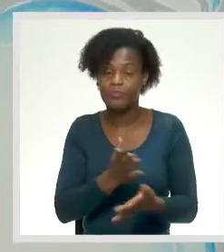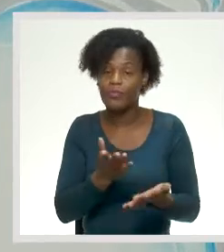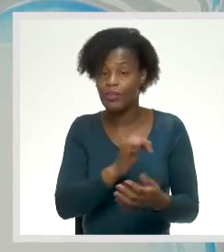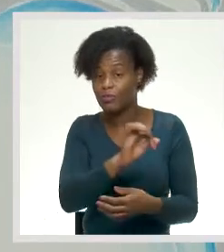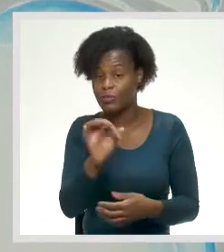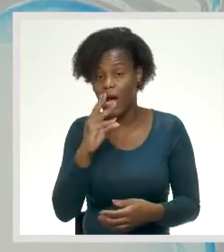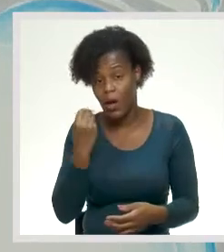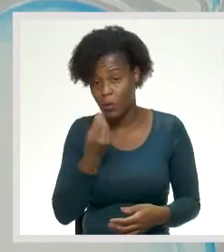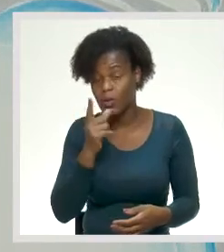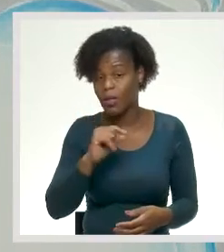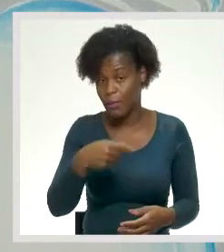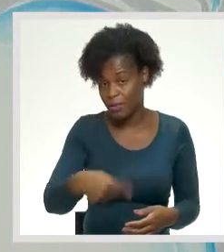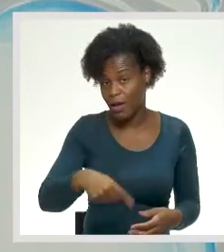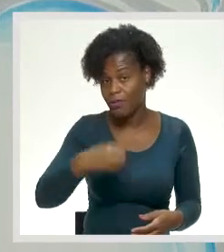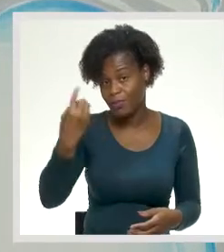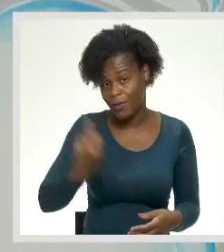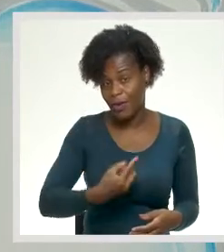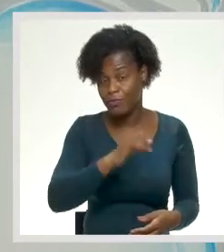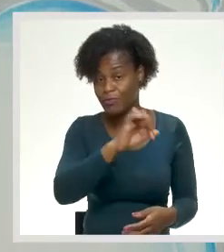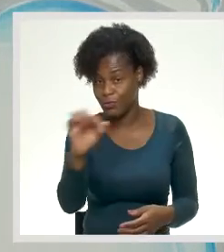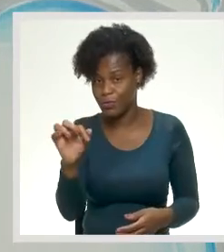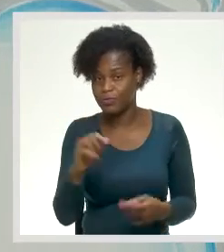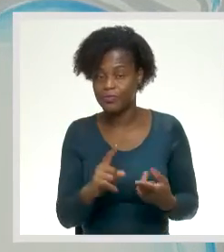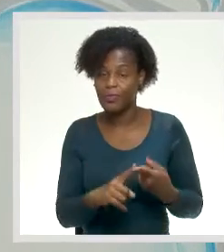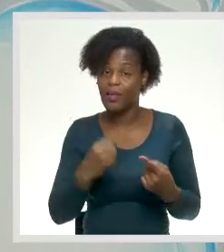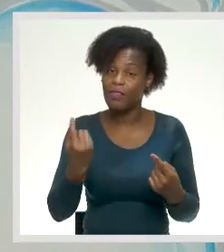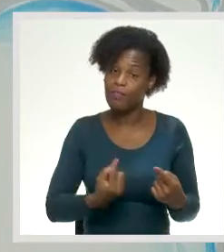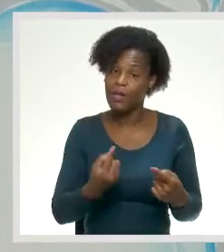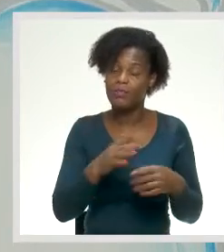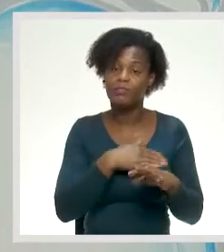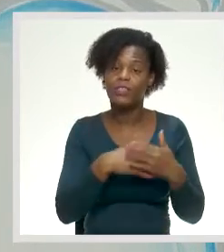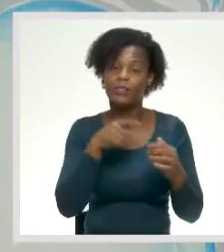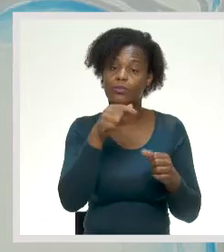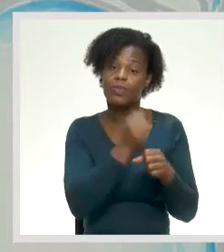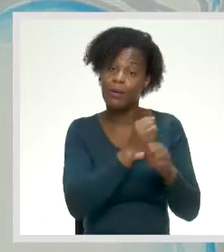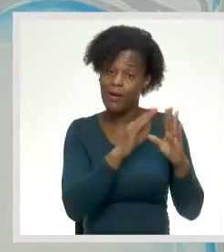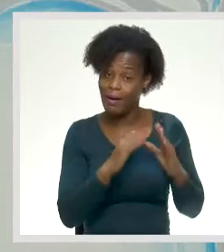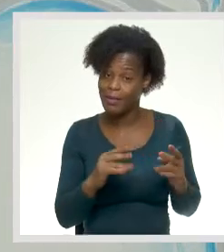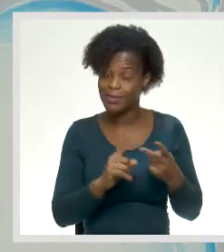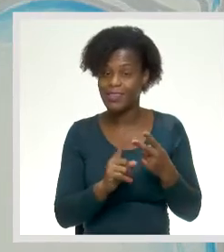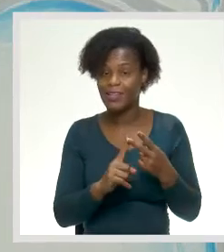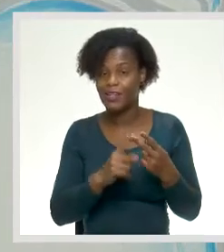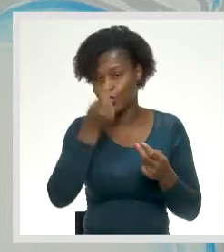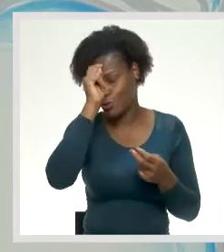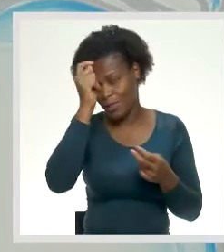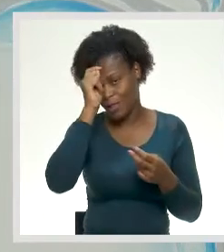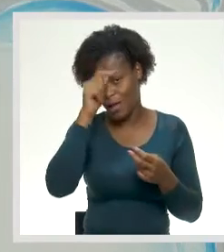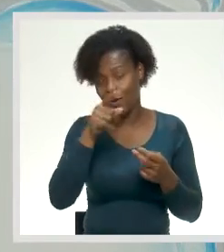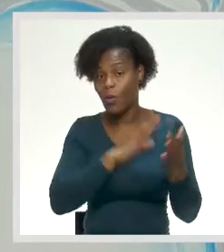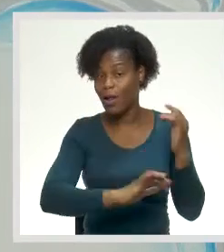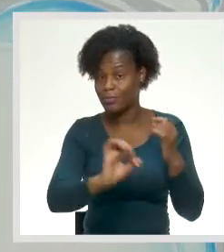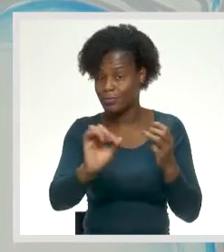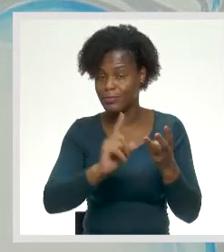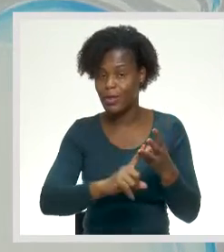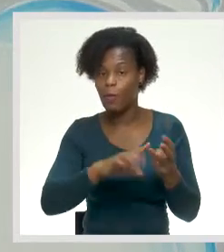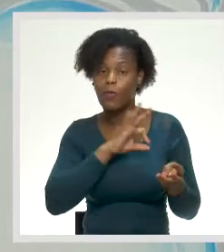E vocês, alunos, também têm lá os vossos deveres. Deveres de fazer o vosso trabalho de casa, de respeitar o